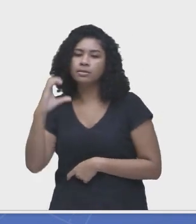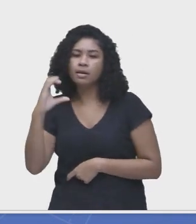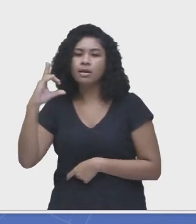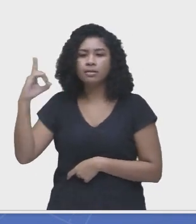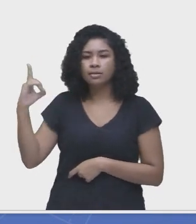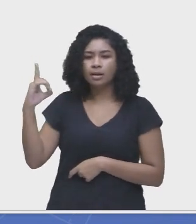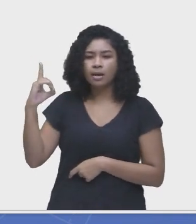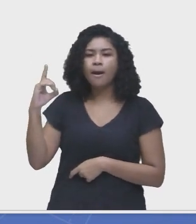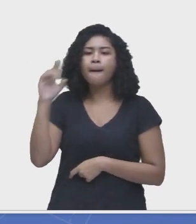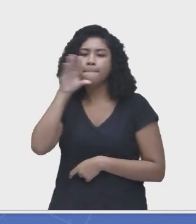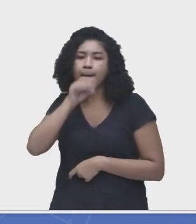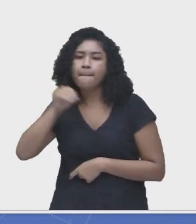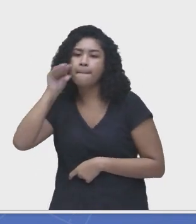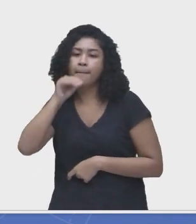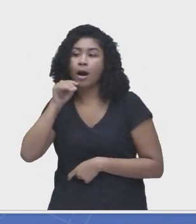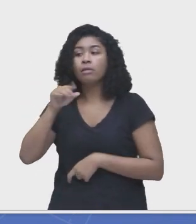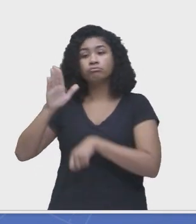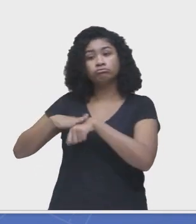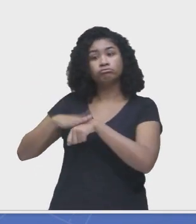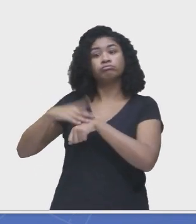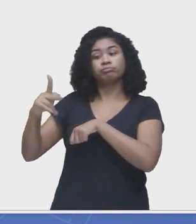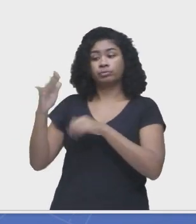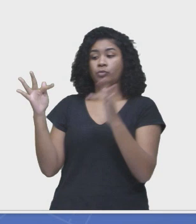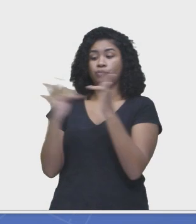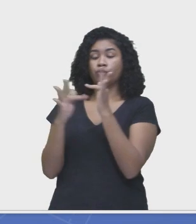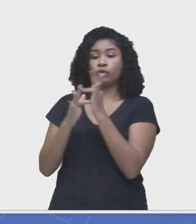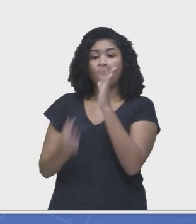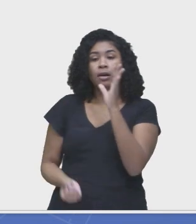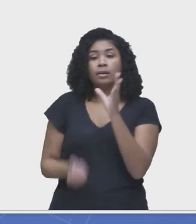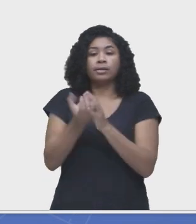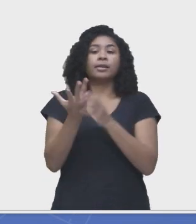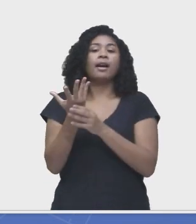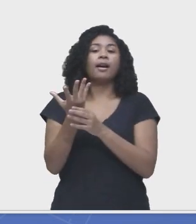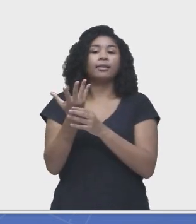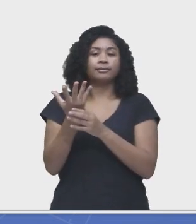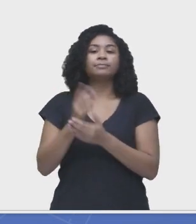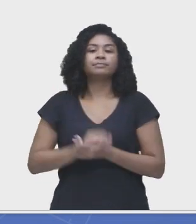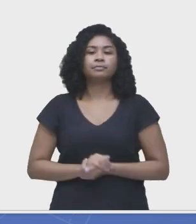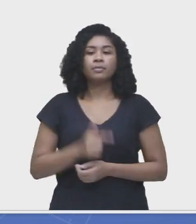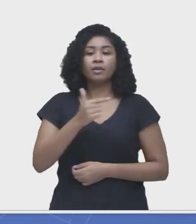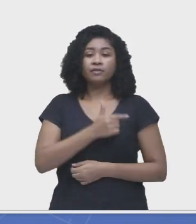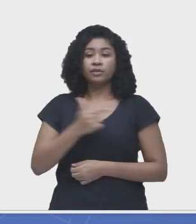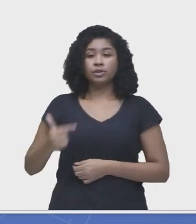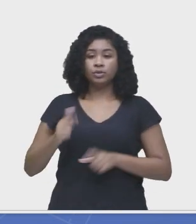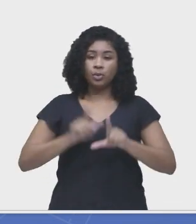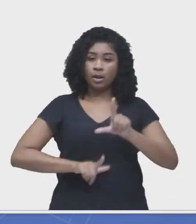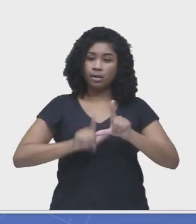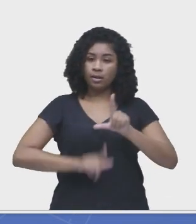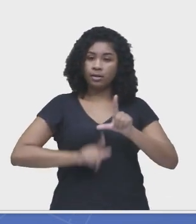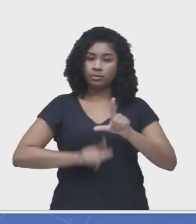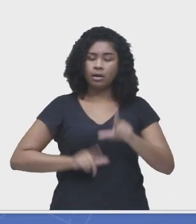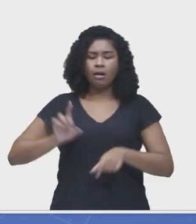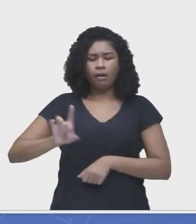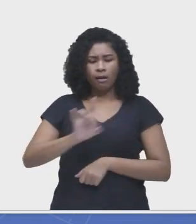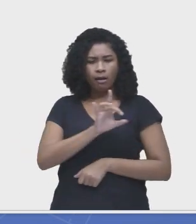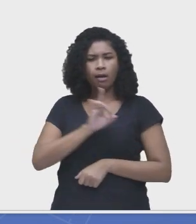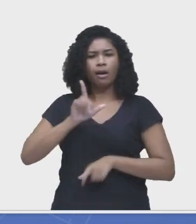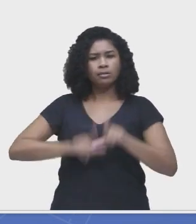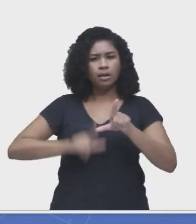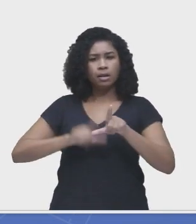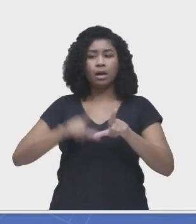Então, eles é que vão criar esse primeiro alfabeto. 22 letras, sendo que cada uma delas correspondia a um